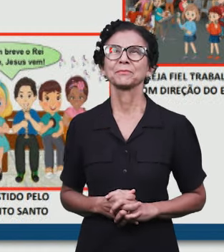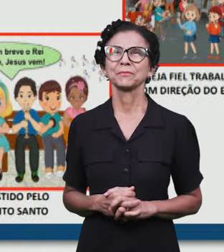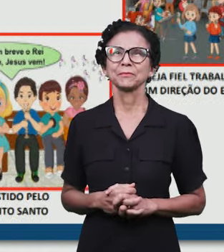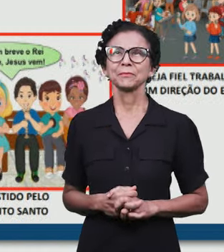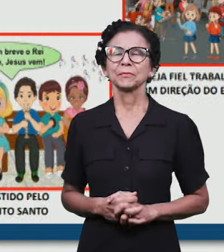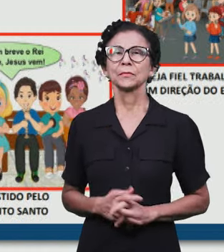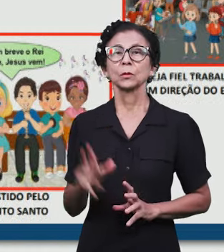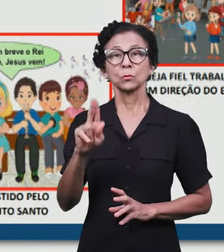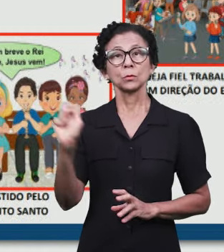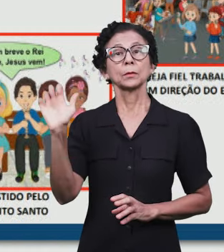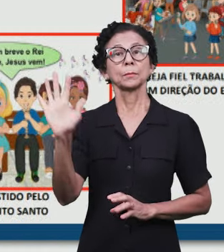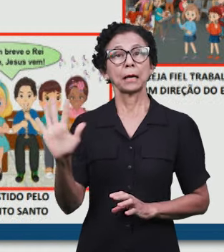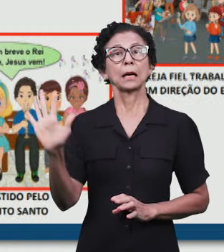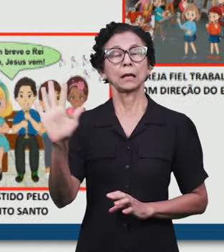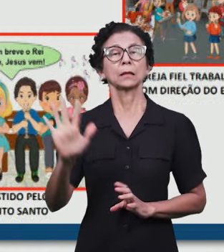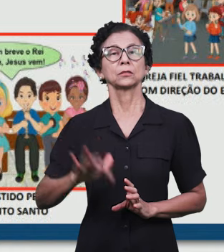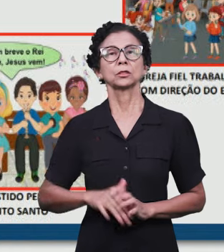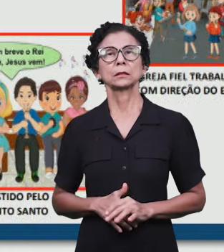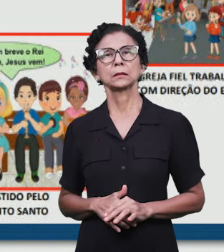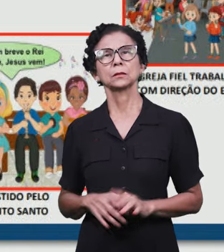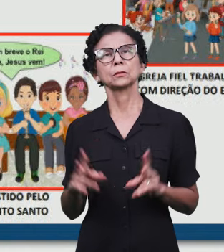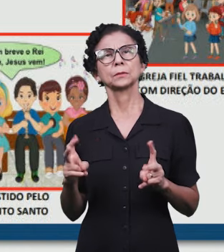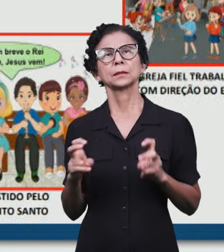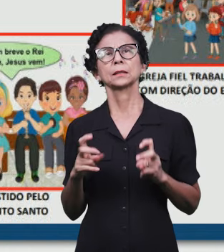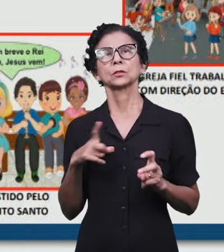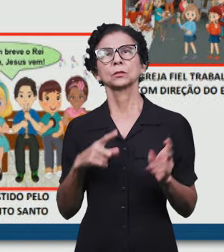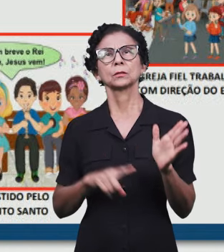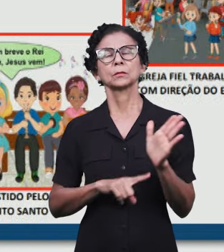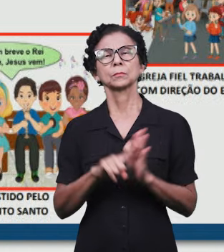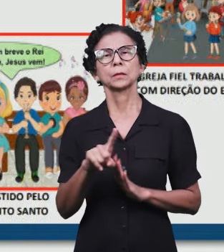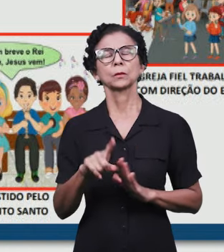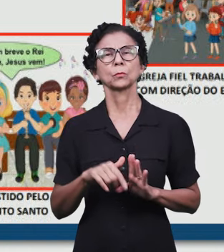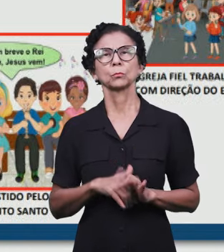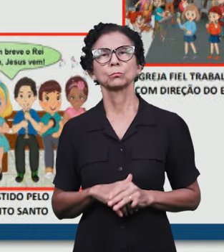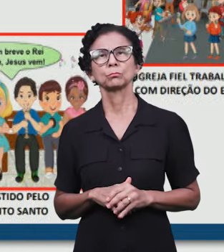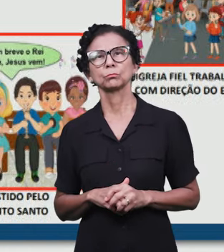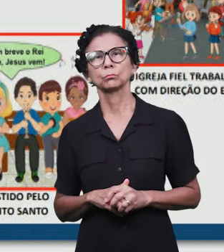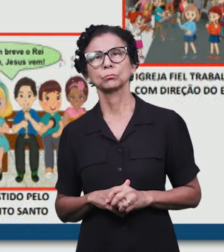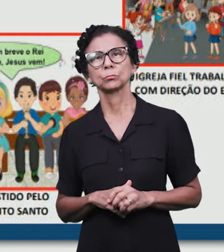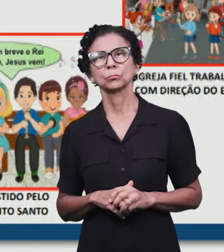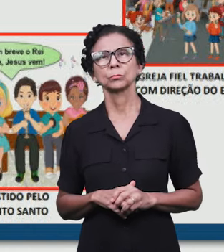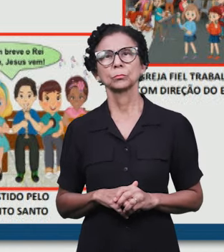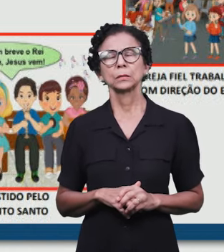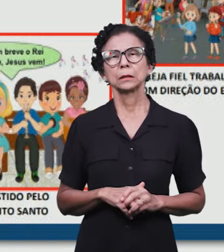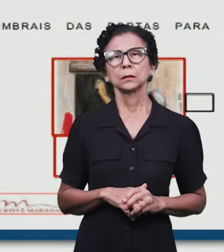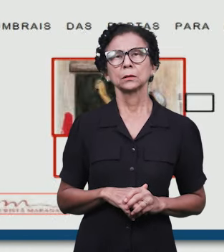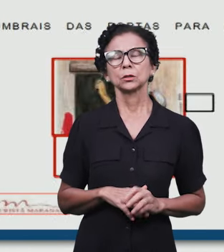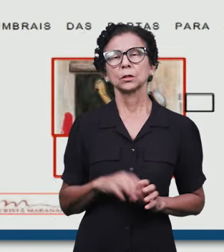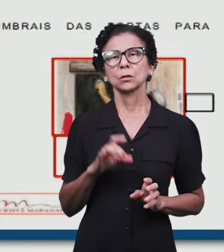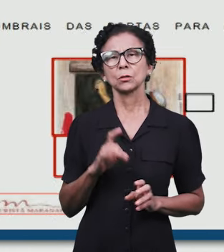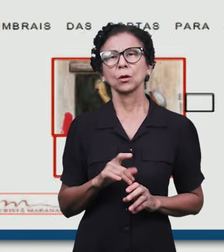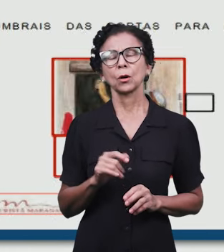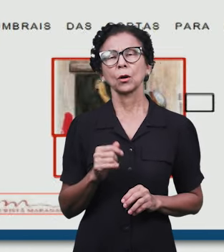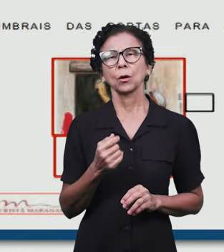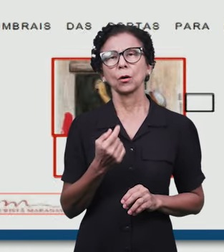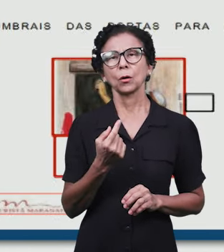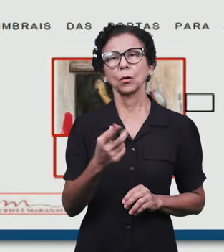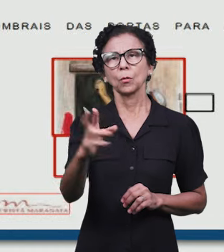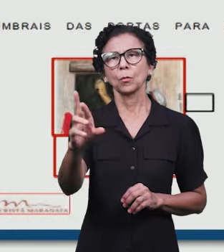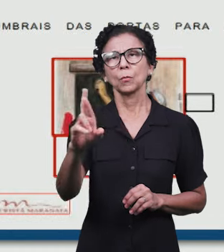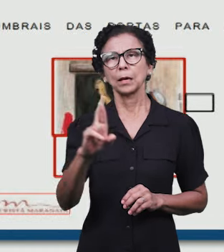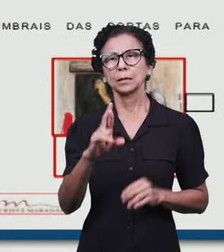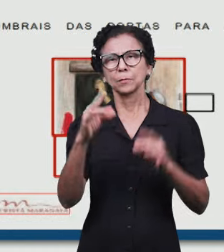Tem respostas objetivas e foram inseridas as imagens. No slide seguinte, nós já